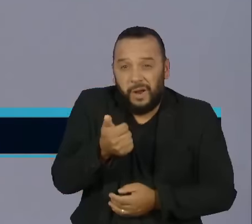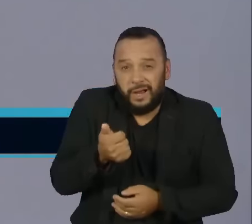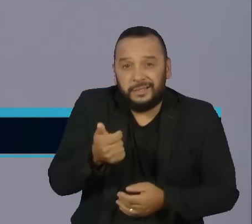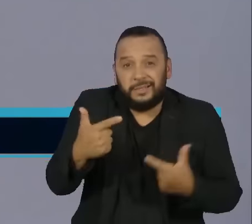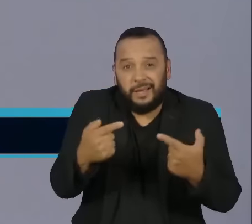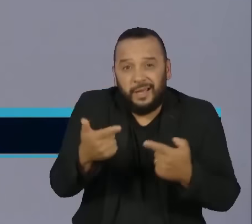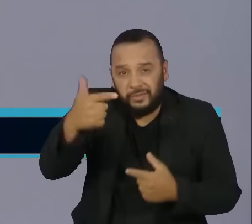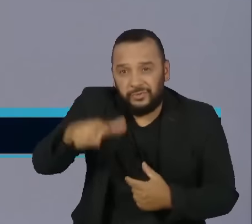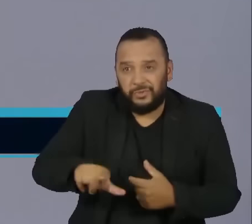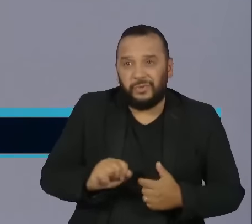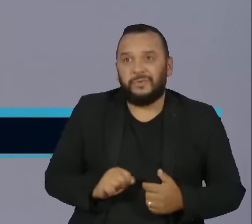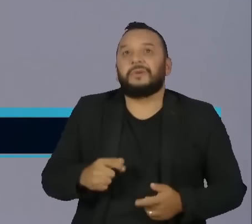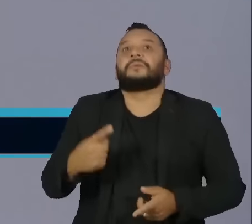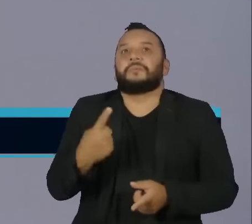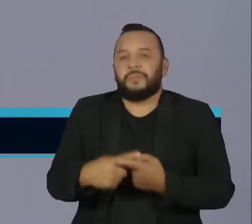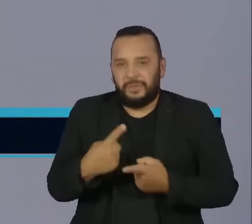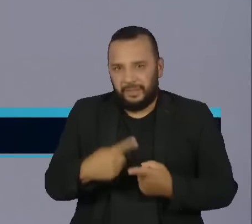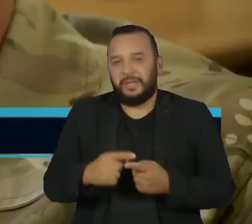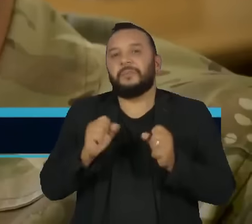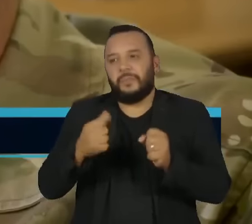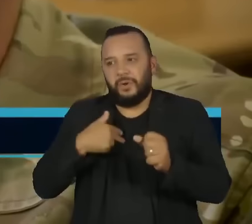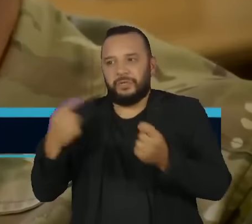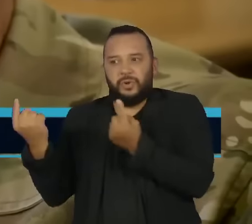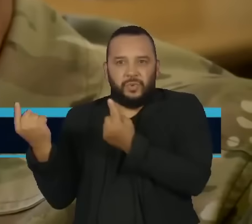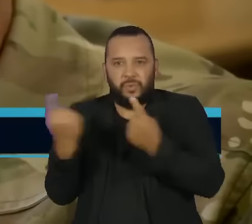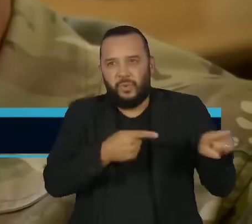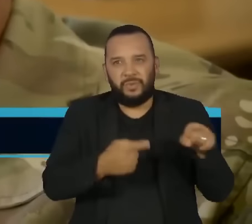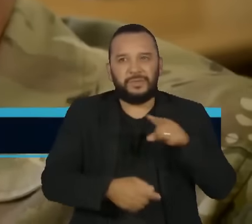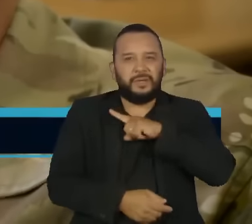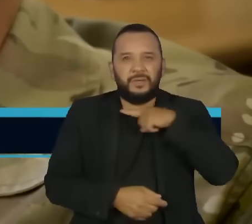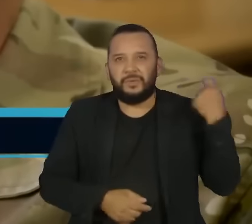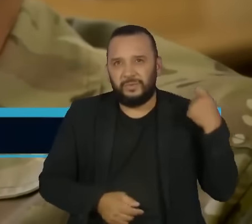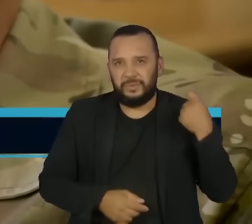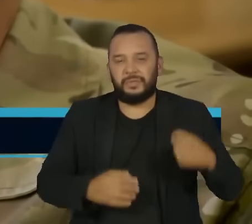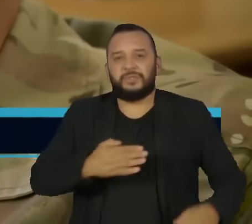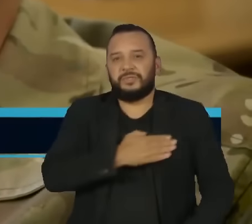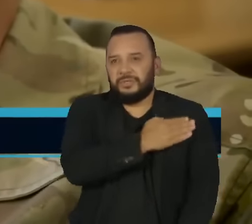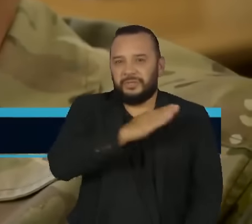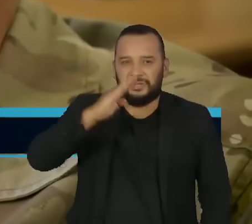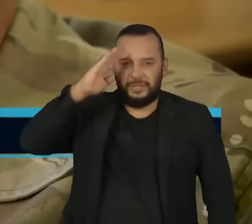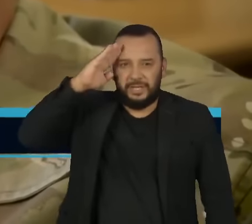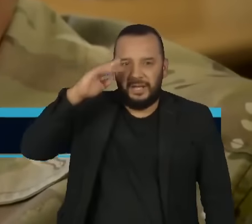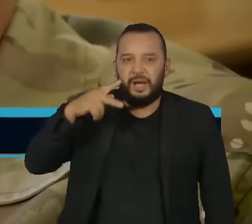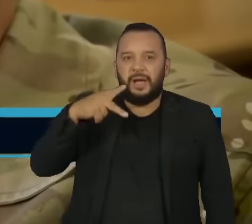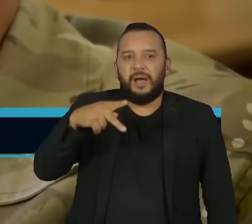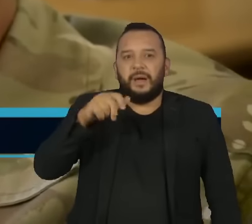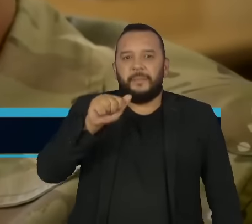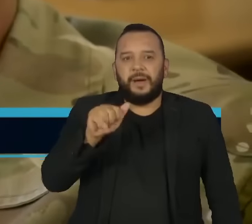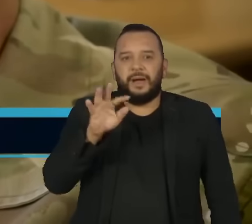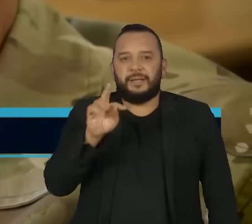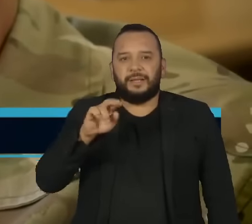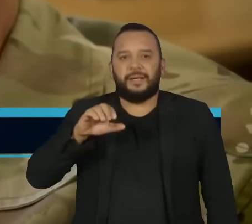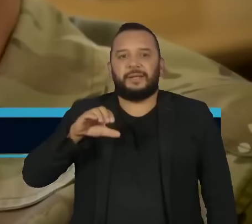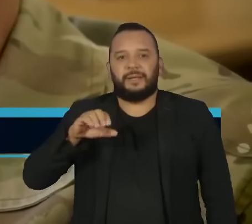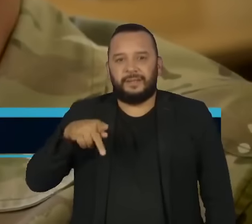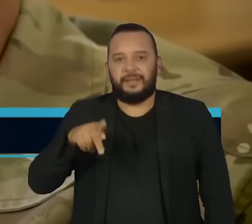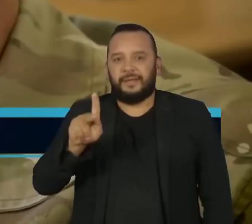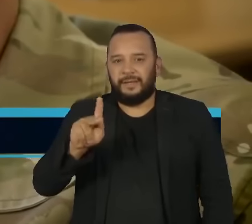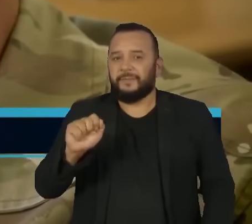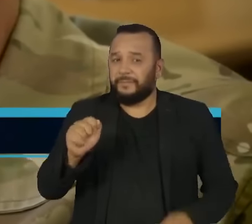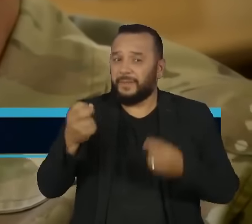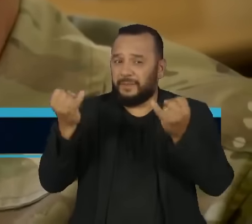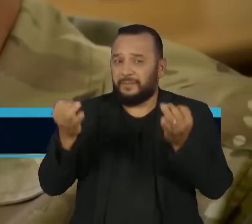referindo-se à iminência de um conflito com Moscou. O general Patrick Sanders acrescentou que as Forças Armadas Britânicas,